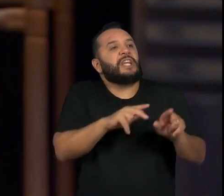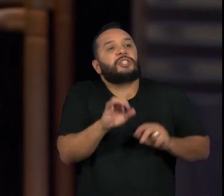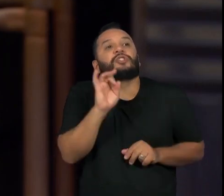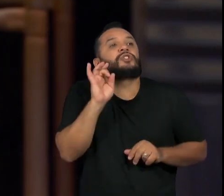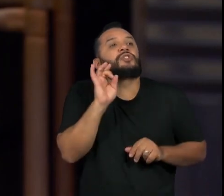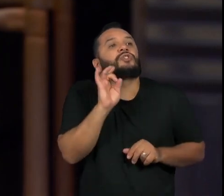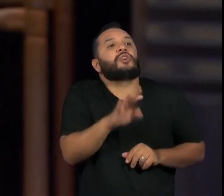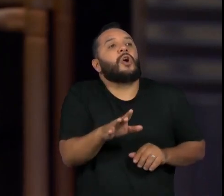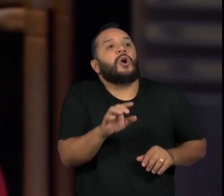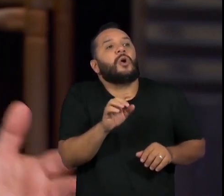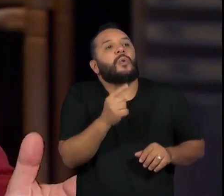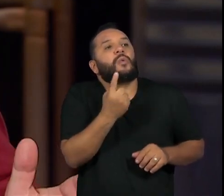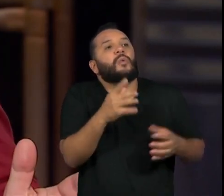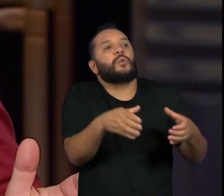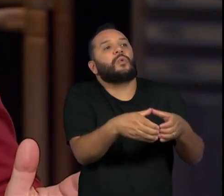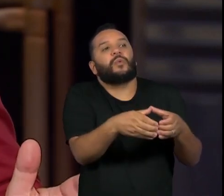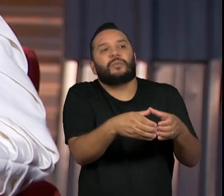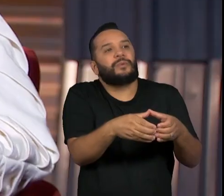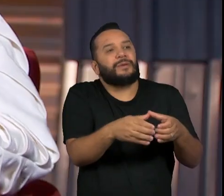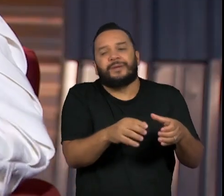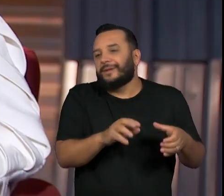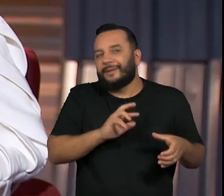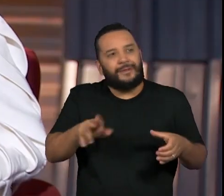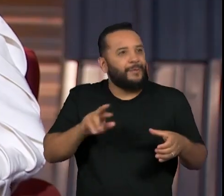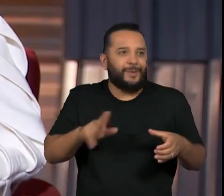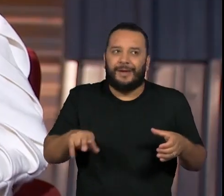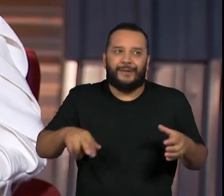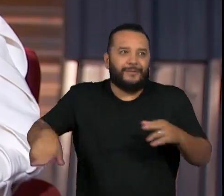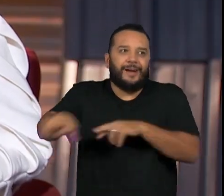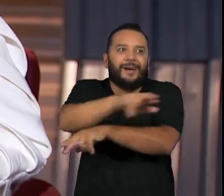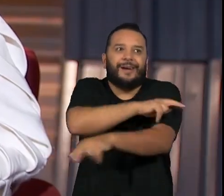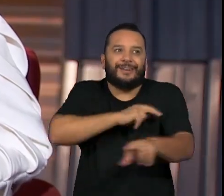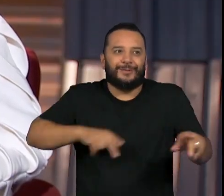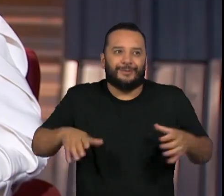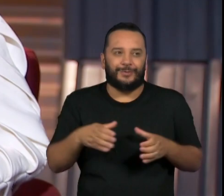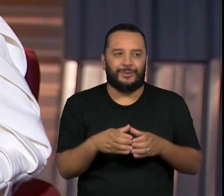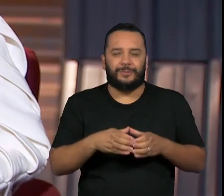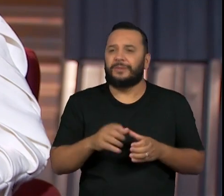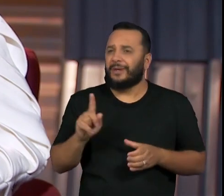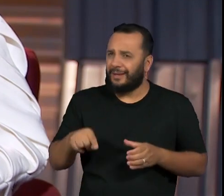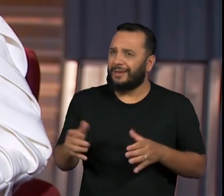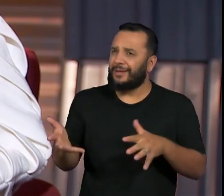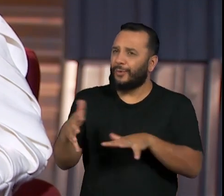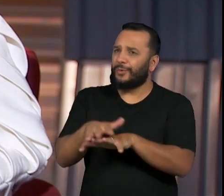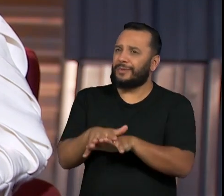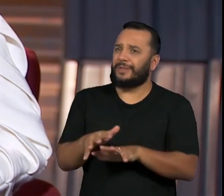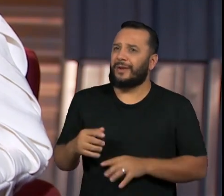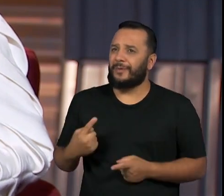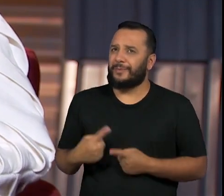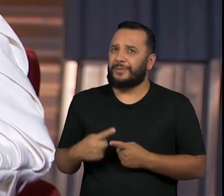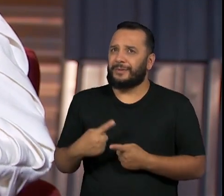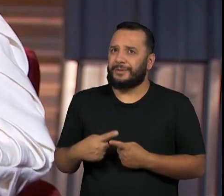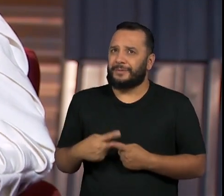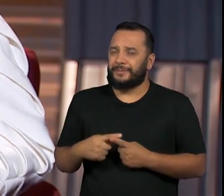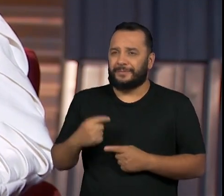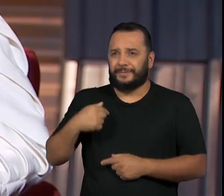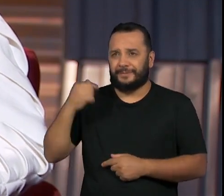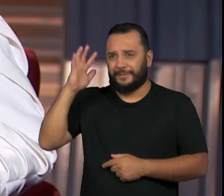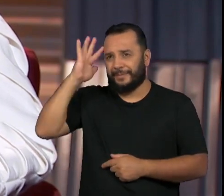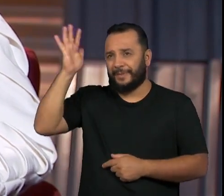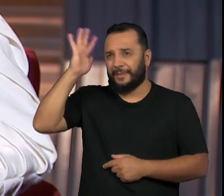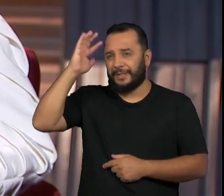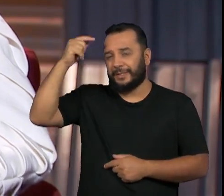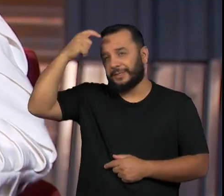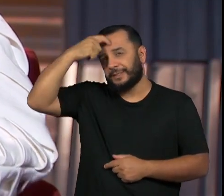nicho. Né? E não é, né? Porque, então, quando a gente fala de inclusão, a gente está sempre... Tem um imaginário